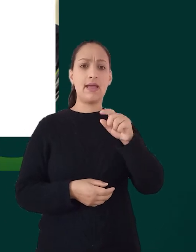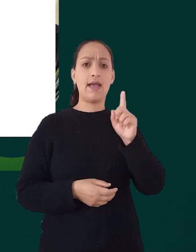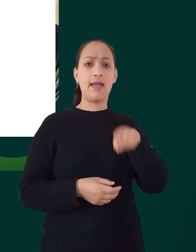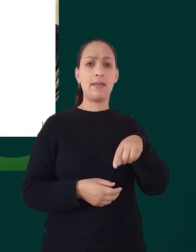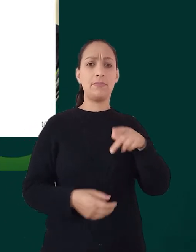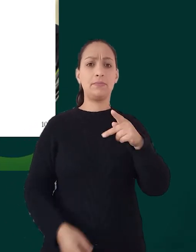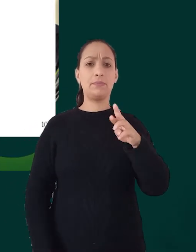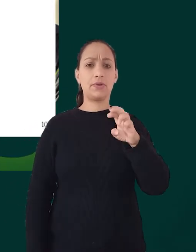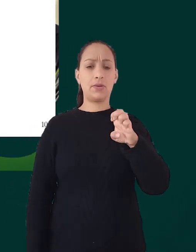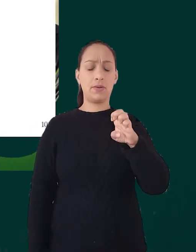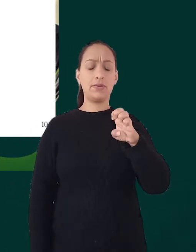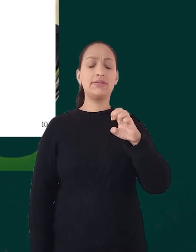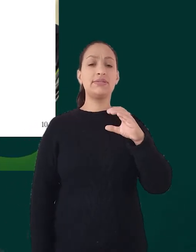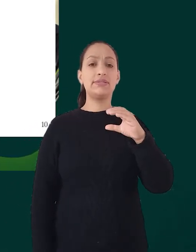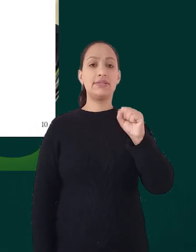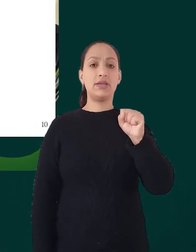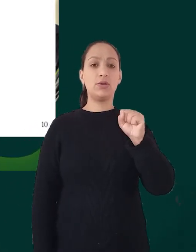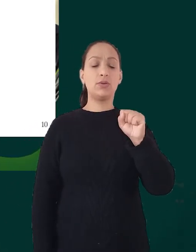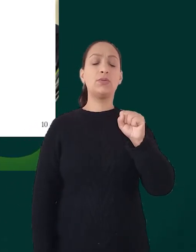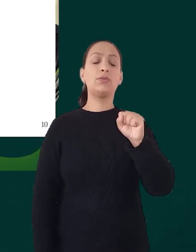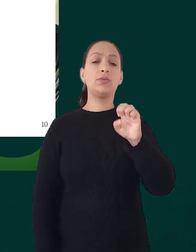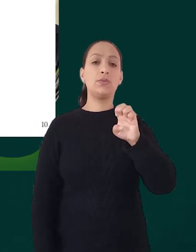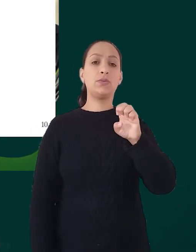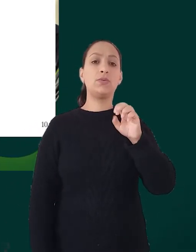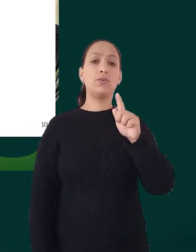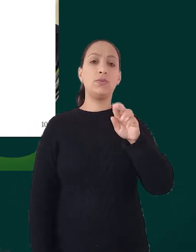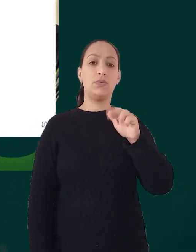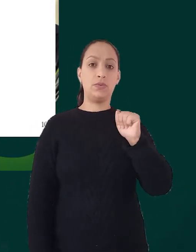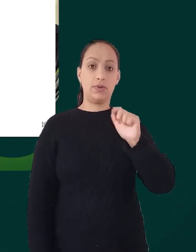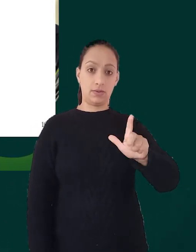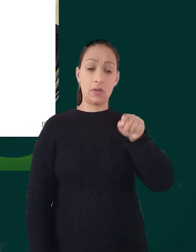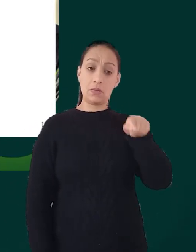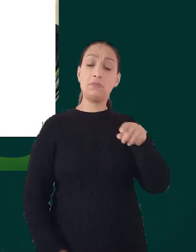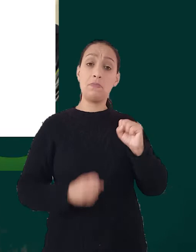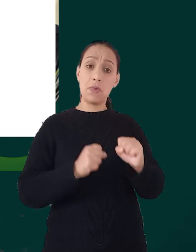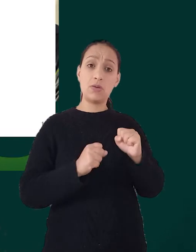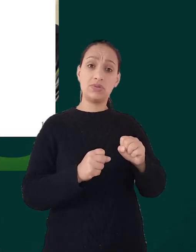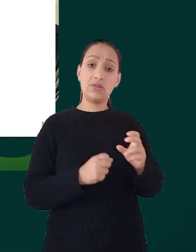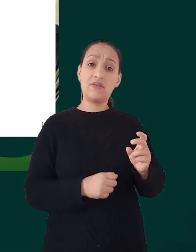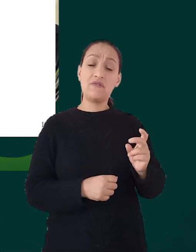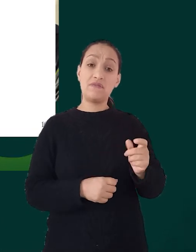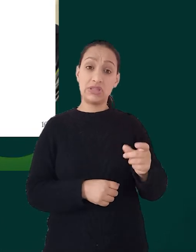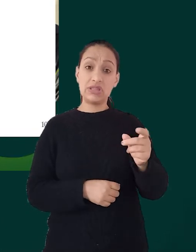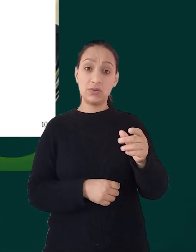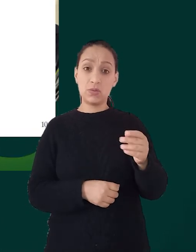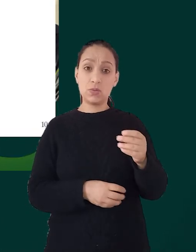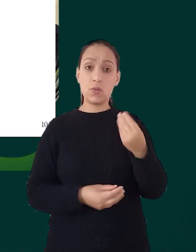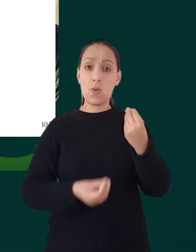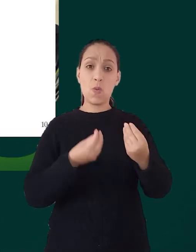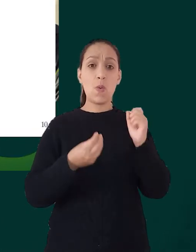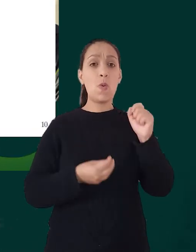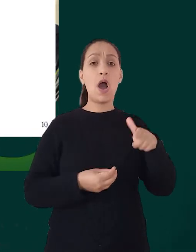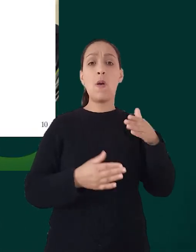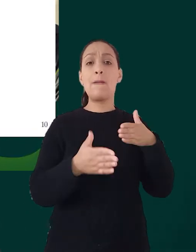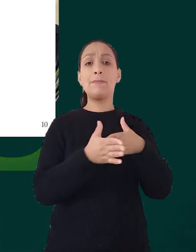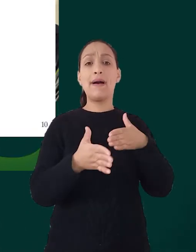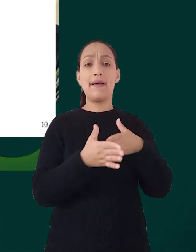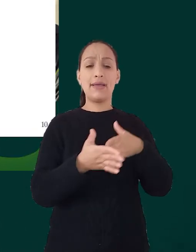né? Então, tu pode deixá-lo infinito. Qual é a barreira do